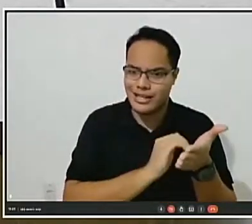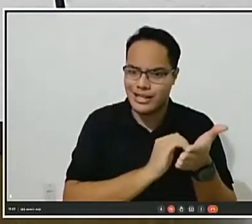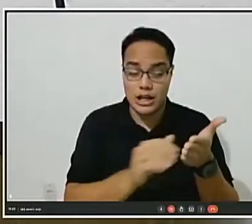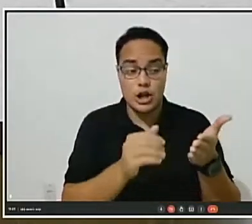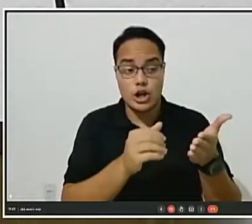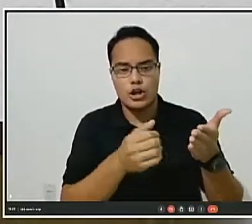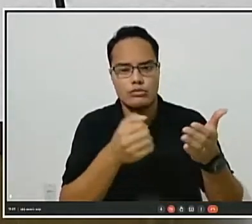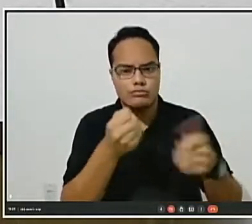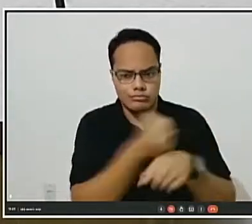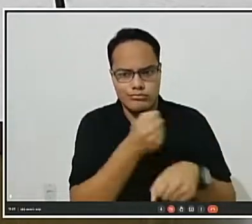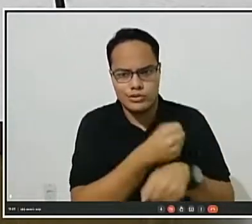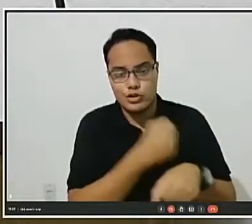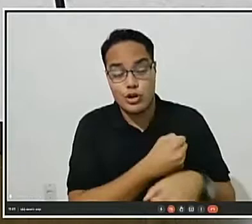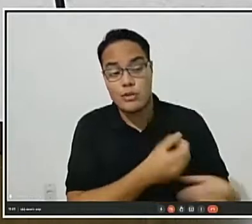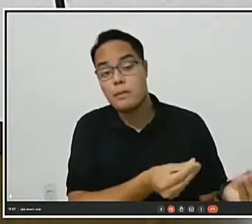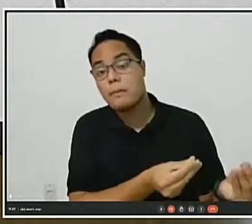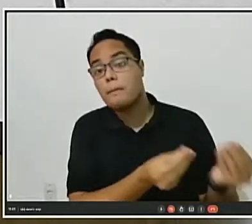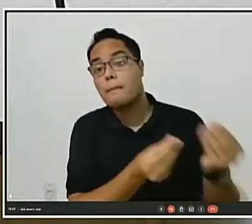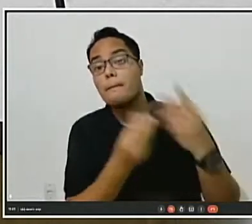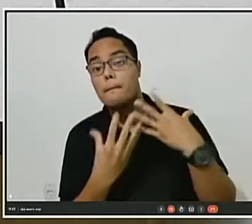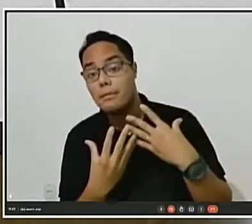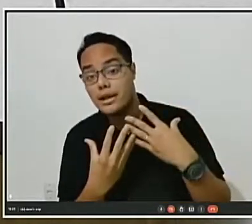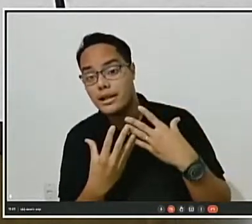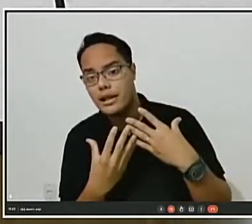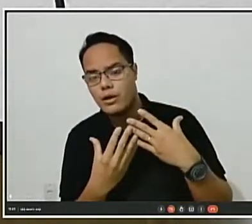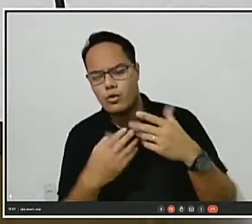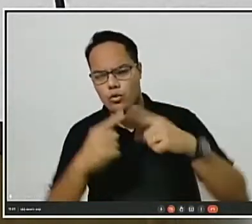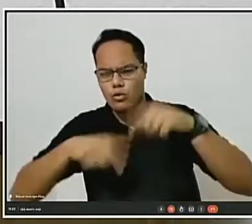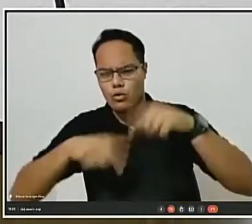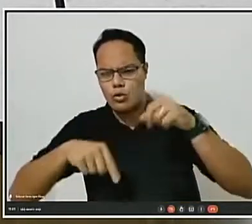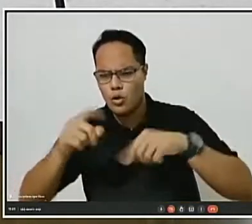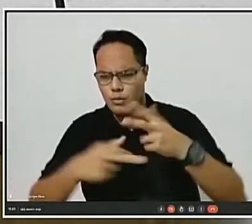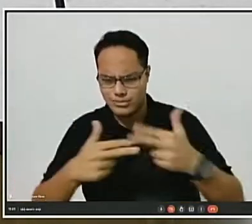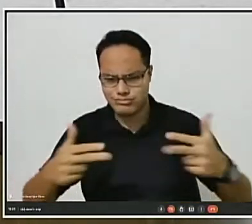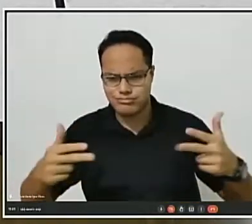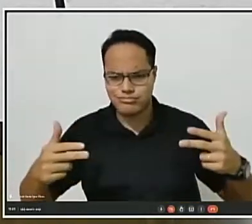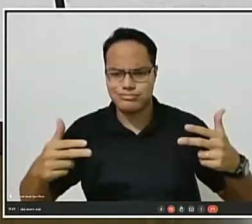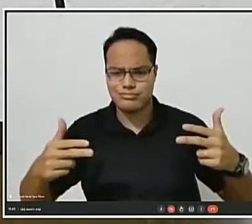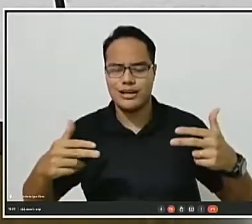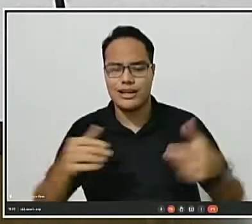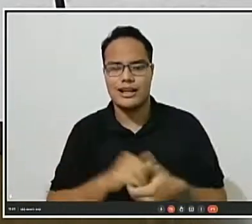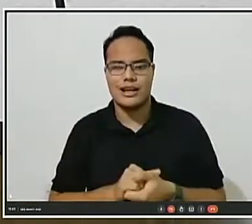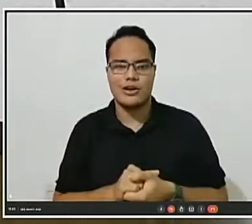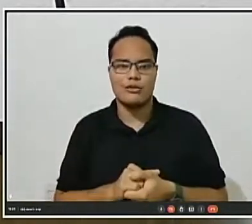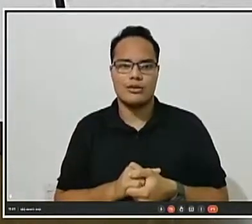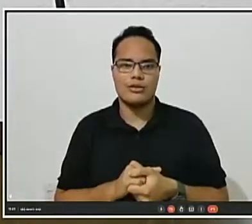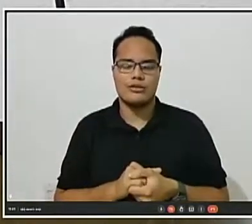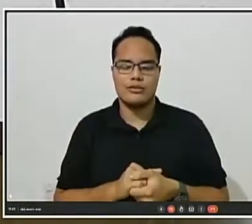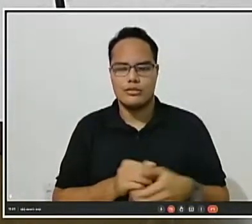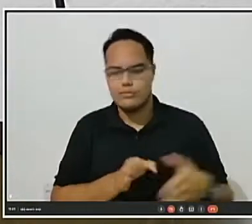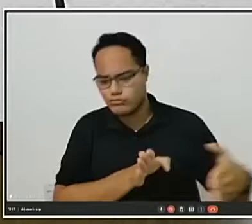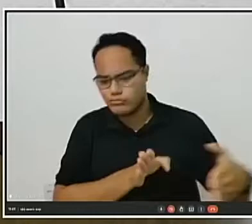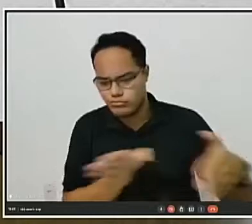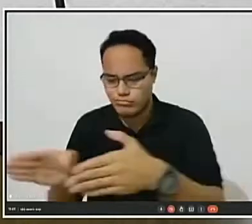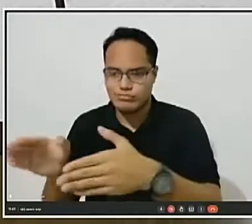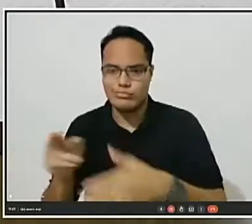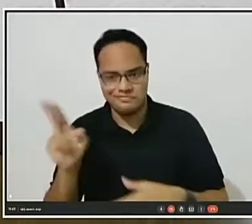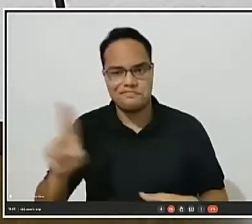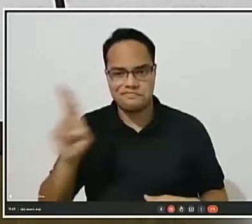que seria naquela estrada, ali onde tem já aquele asfalto estreito, que seria